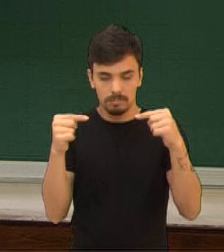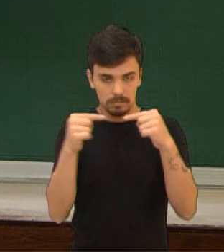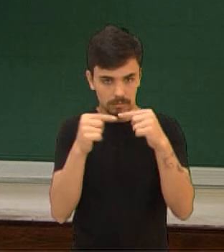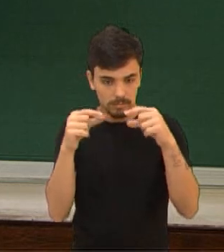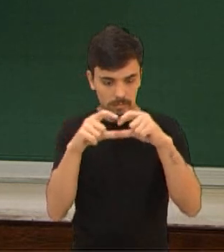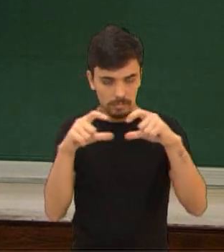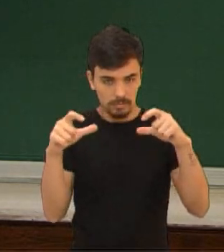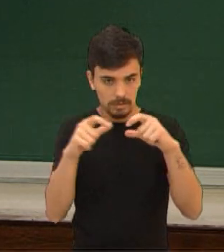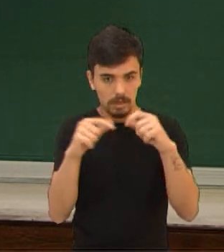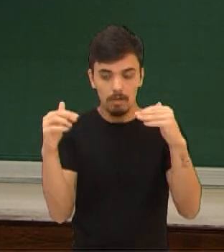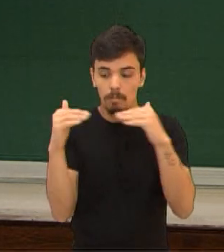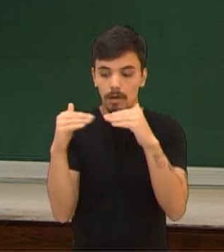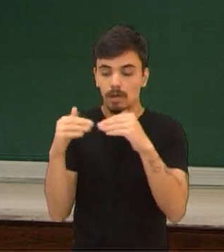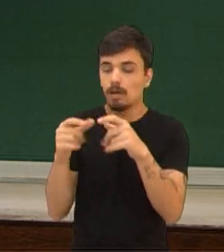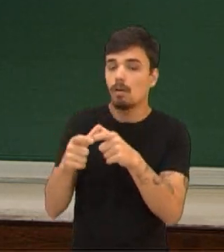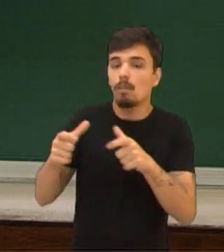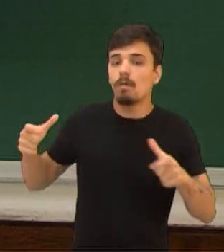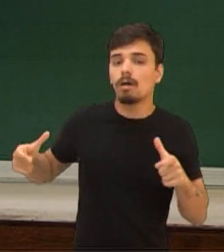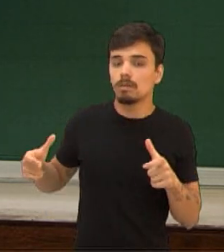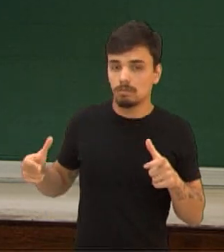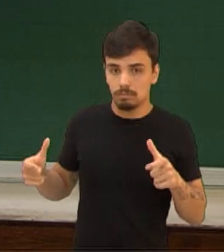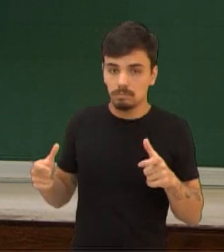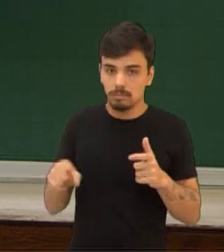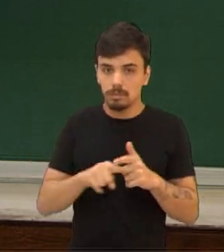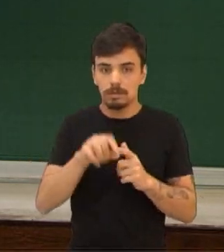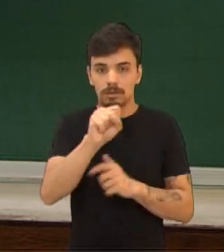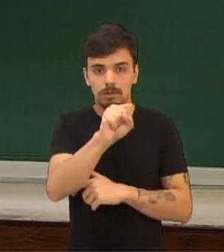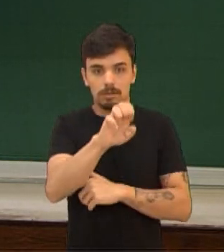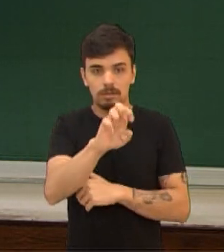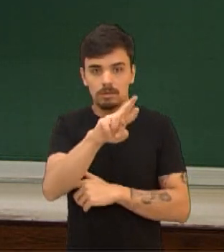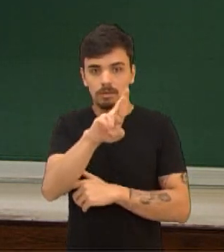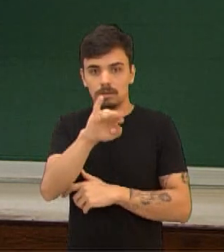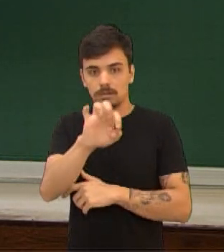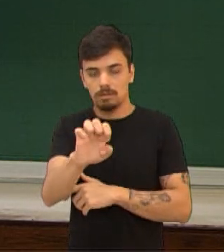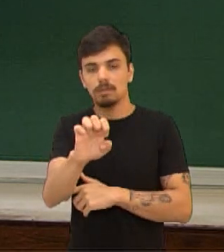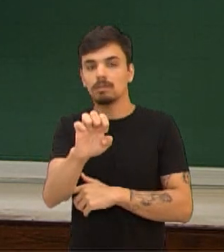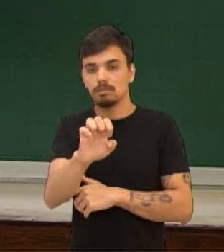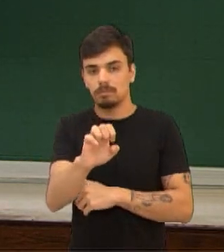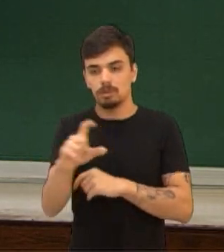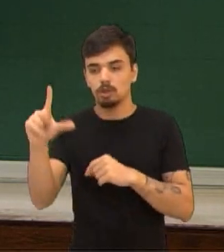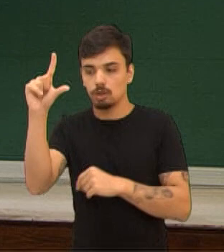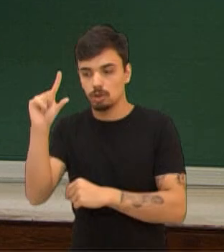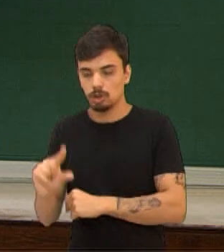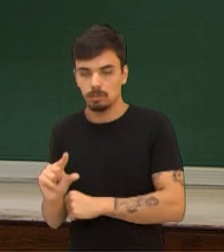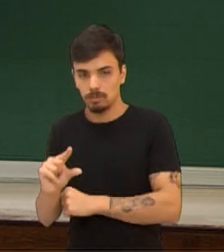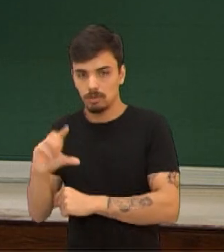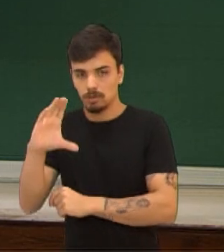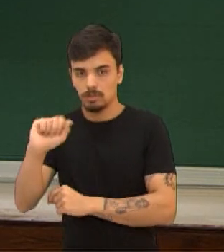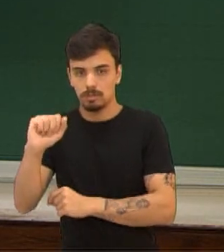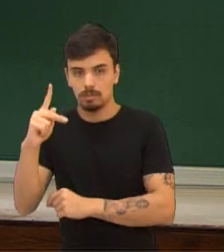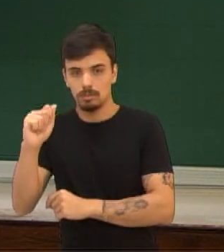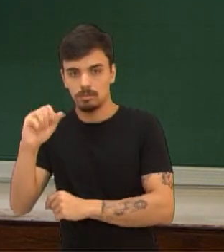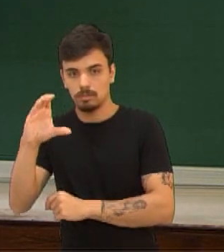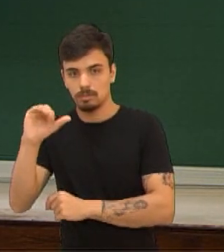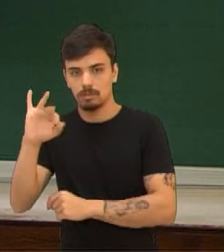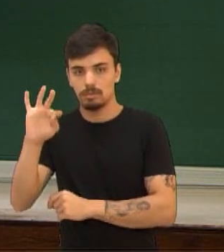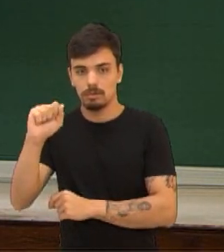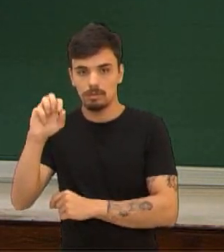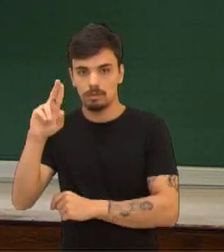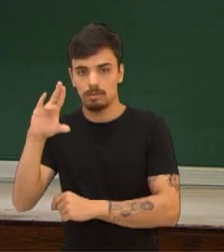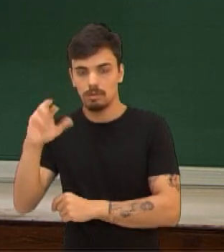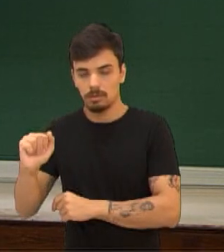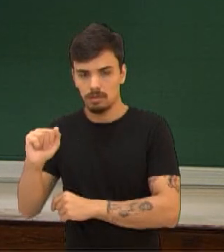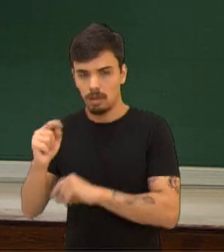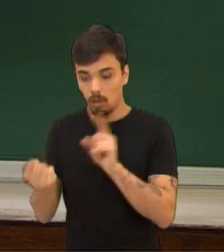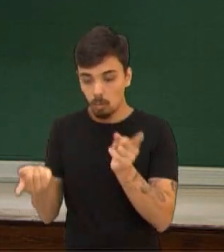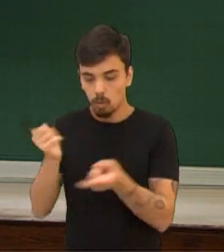No paralelo aumenta a capacitância. No série, diminui a capacitância. Acontece o contrário do que acontece com os resistores.